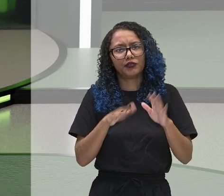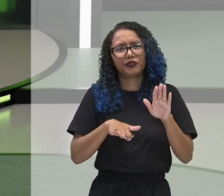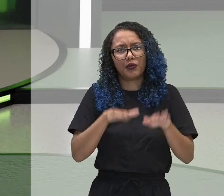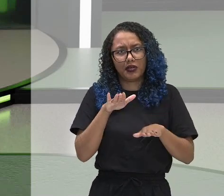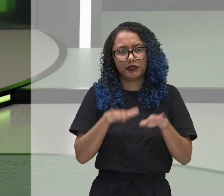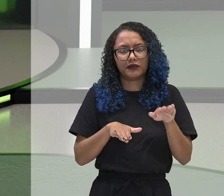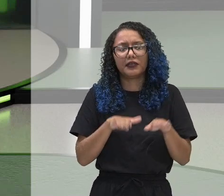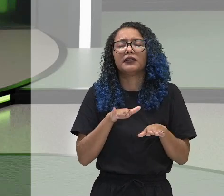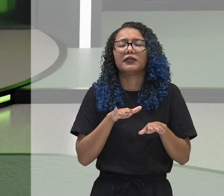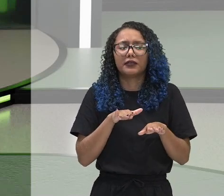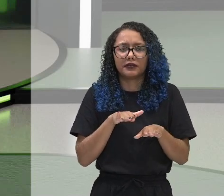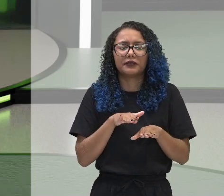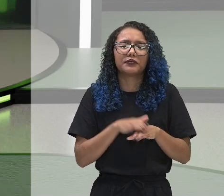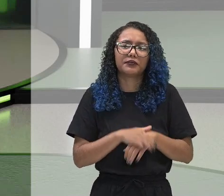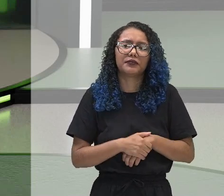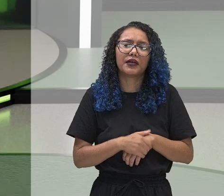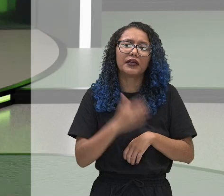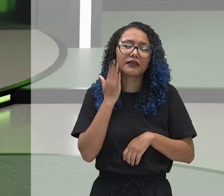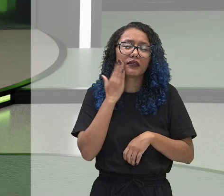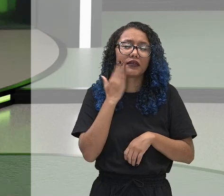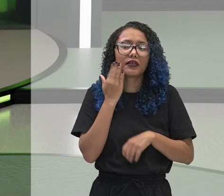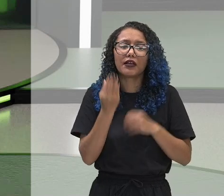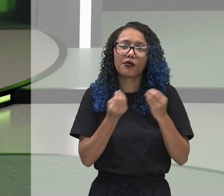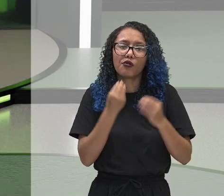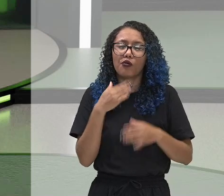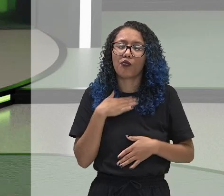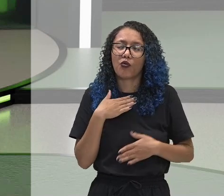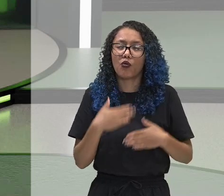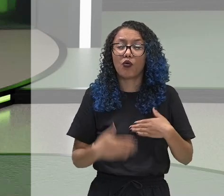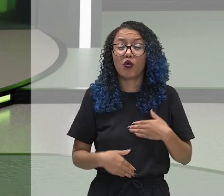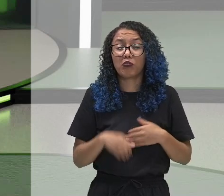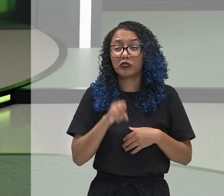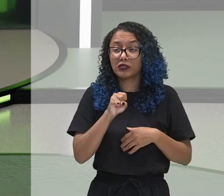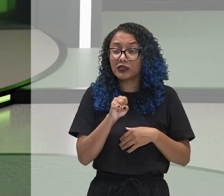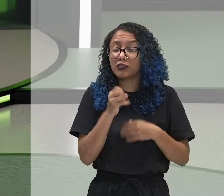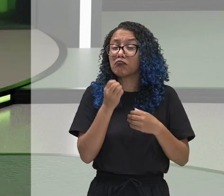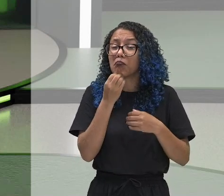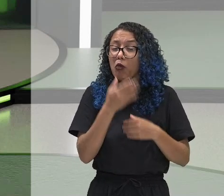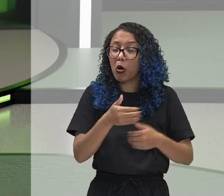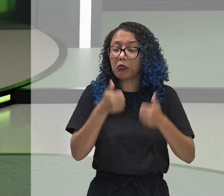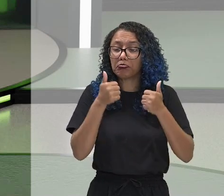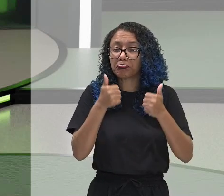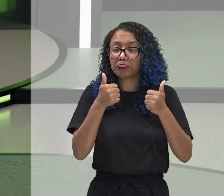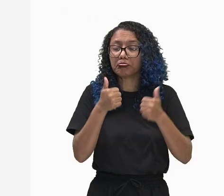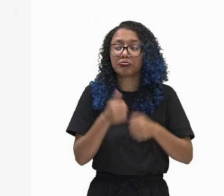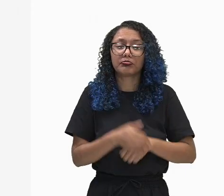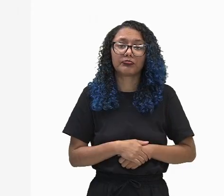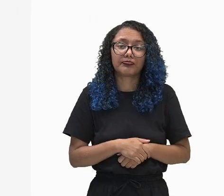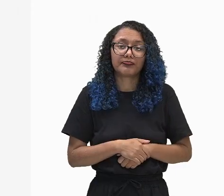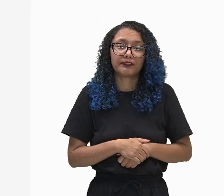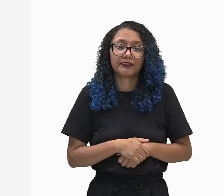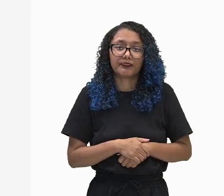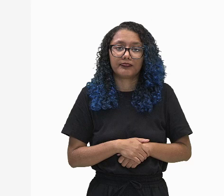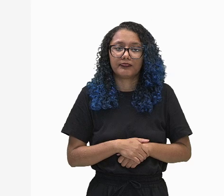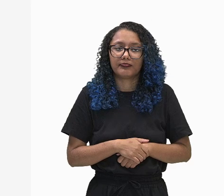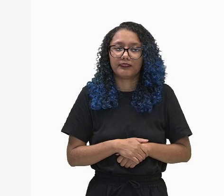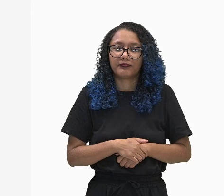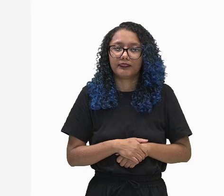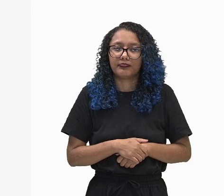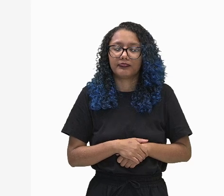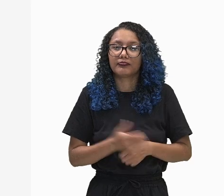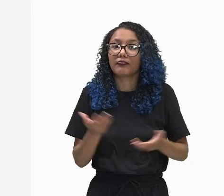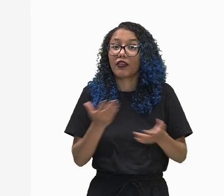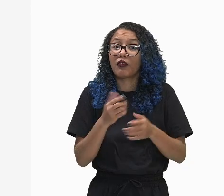poder entender melhor como o teu corpo está funcionando e se está funcionando corretamente. Vamos lá conhecer